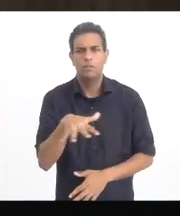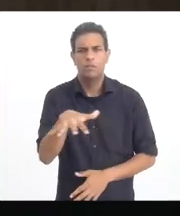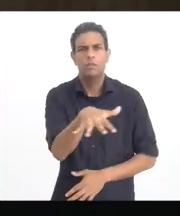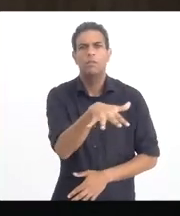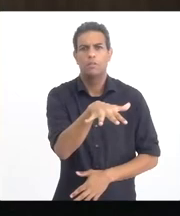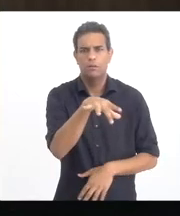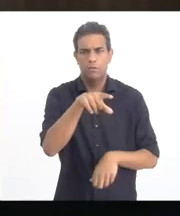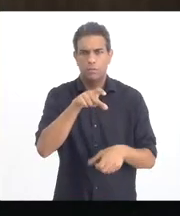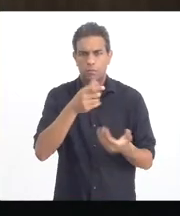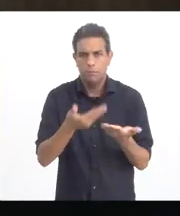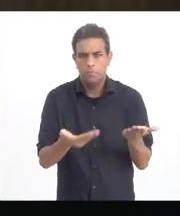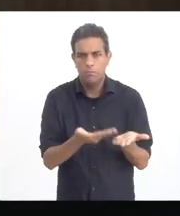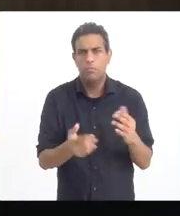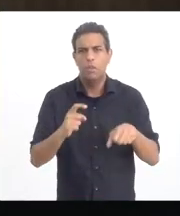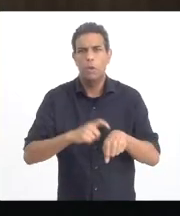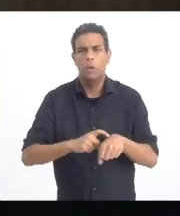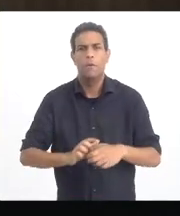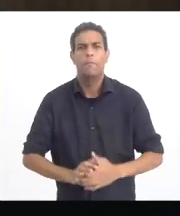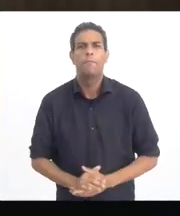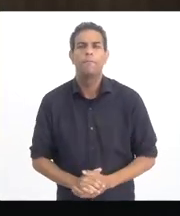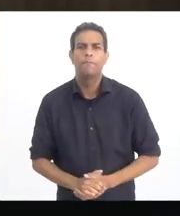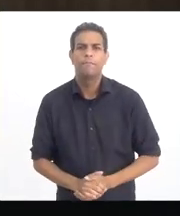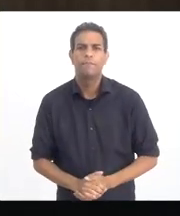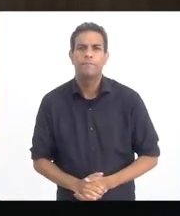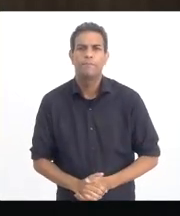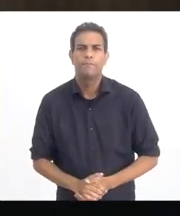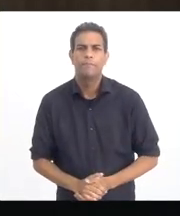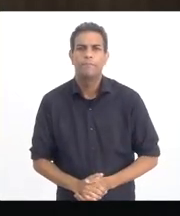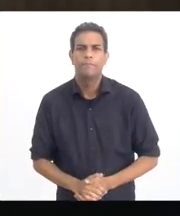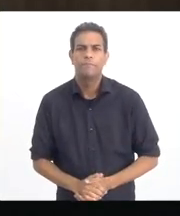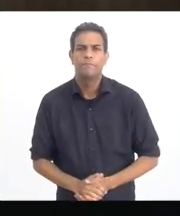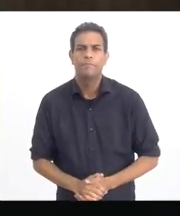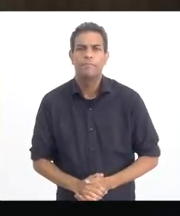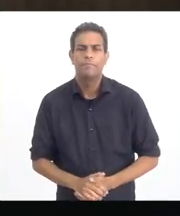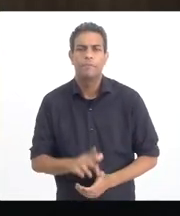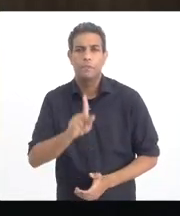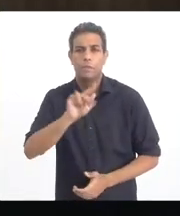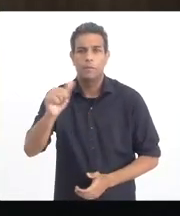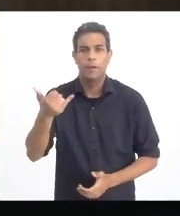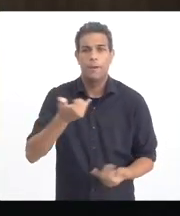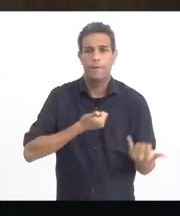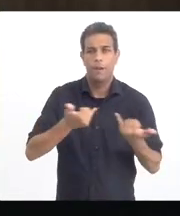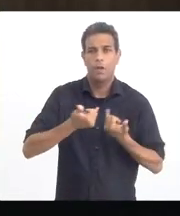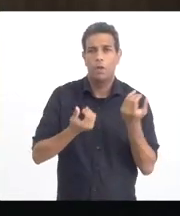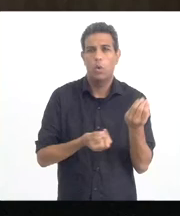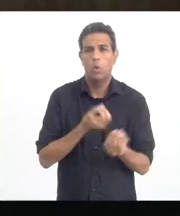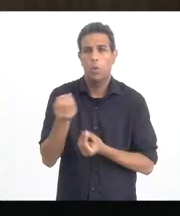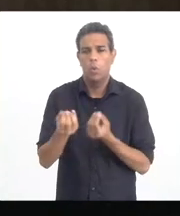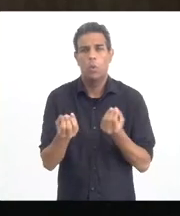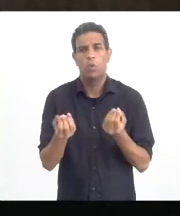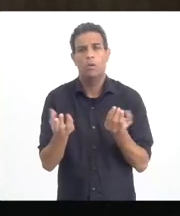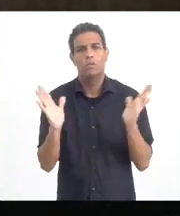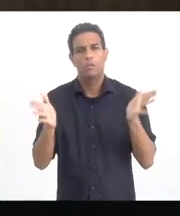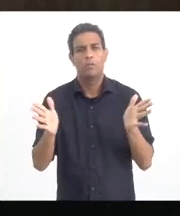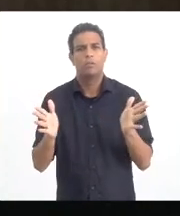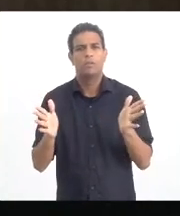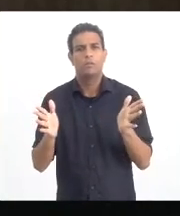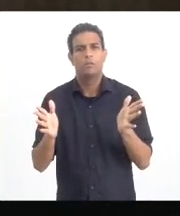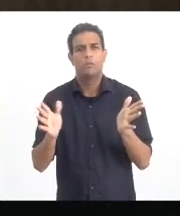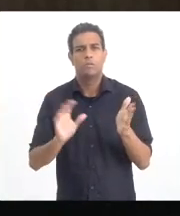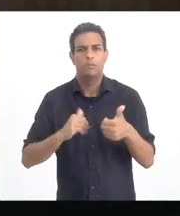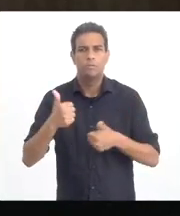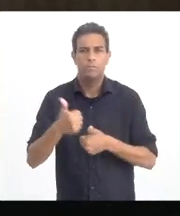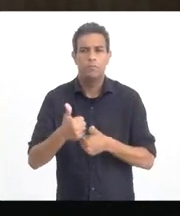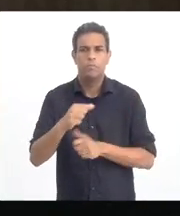toa. Meu falecido pai dizia, assim como o extinto presidente da